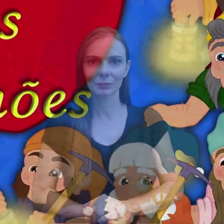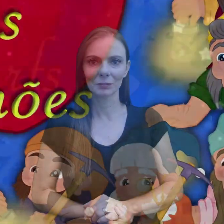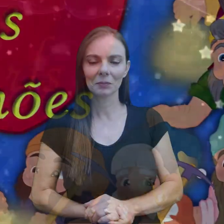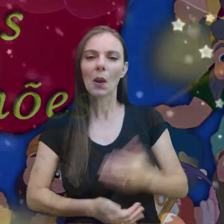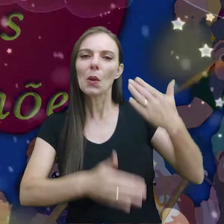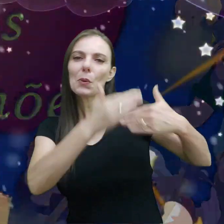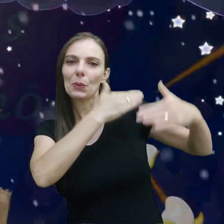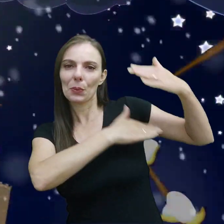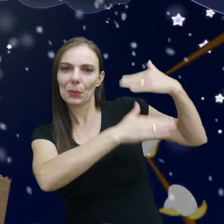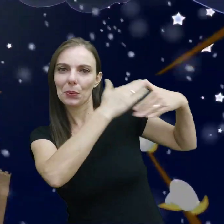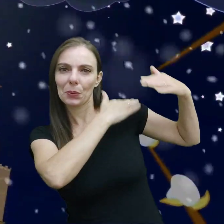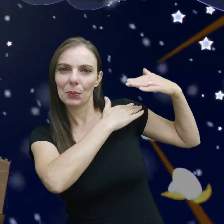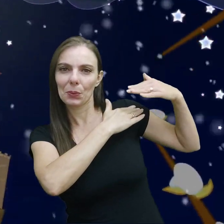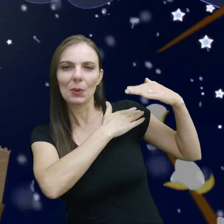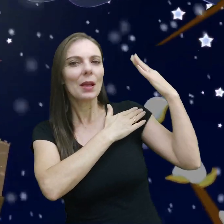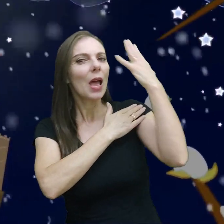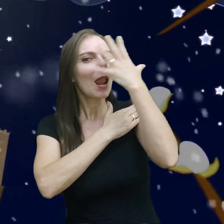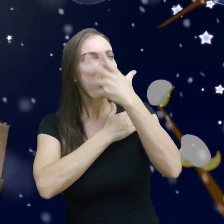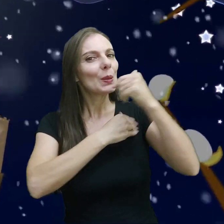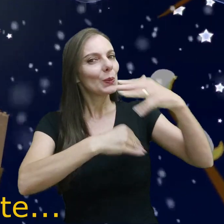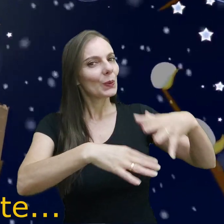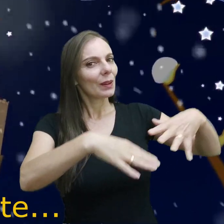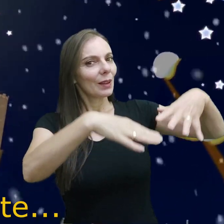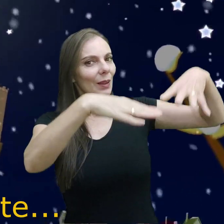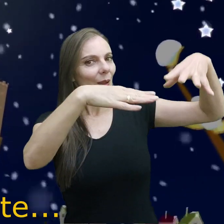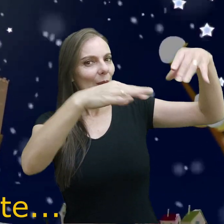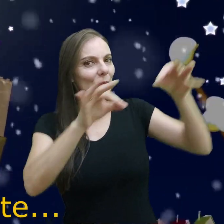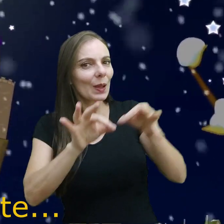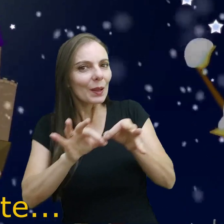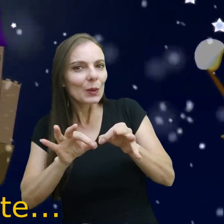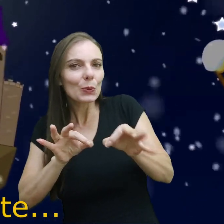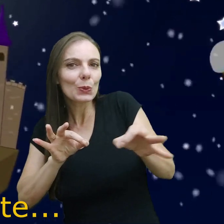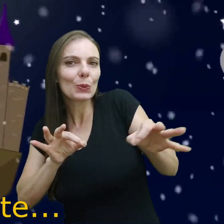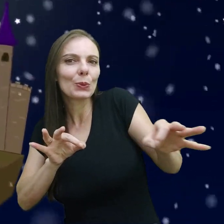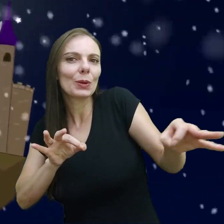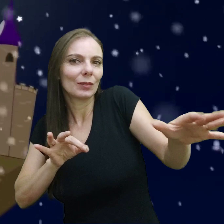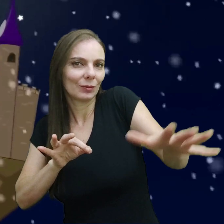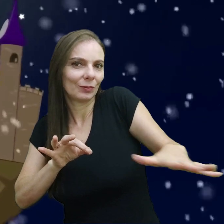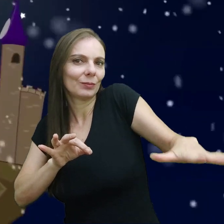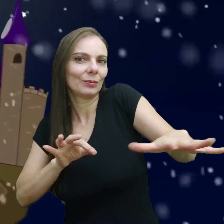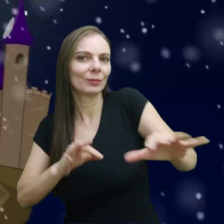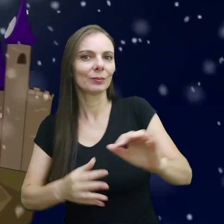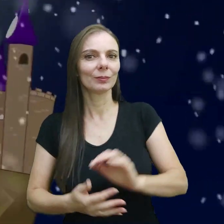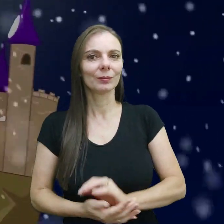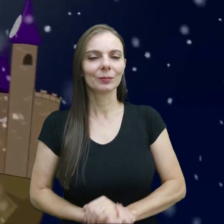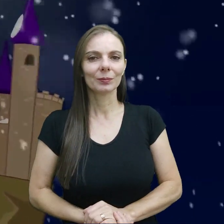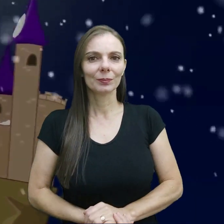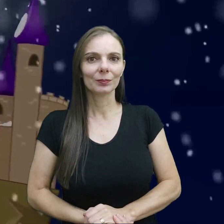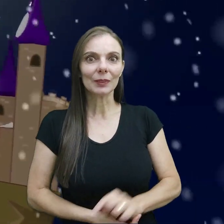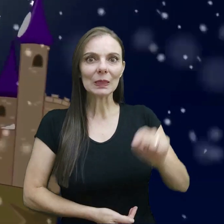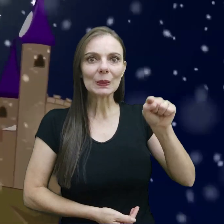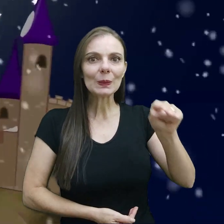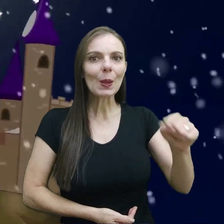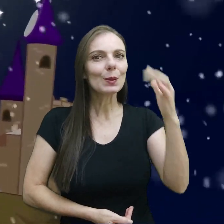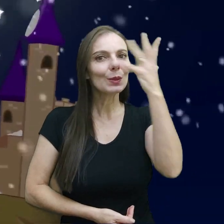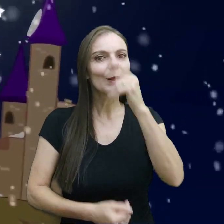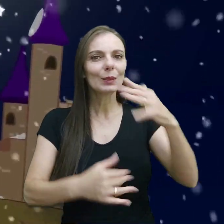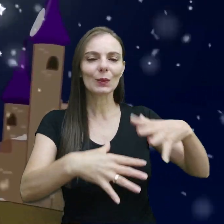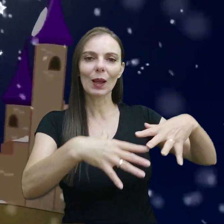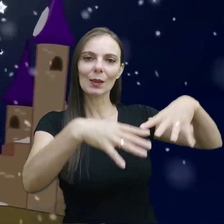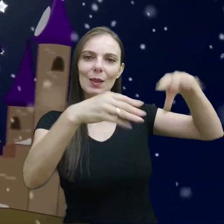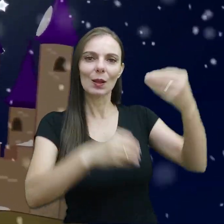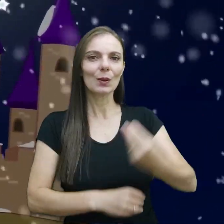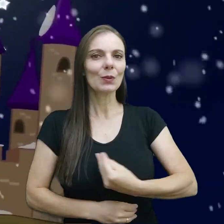Era uma vez, um lindo castelo em uma terra muito distante. Neste magnífico